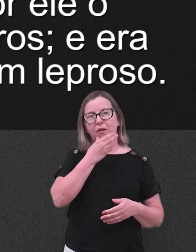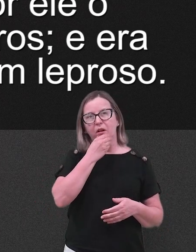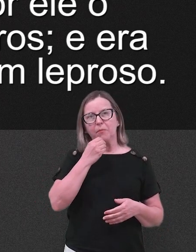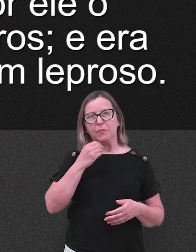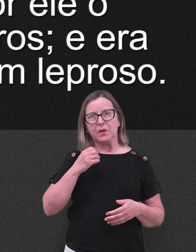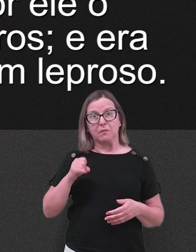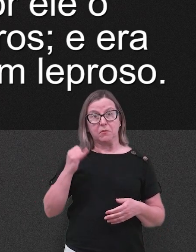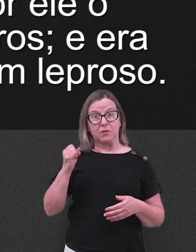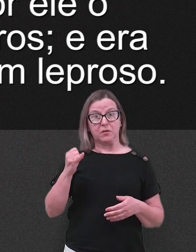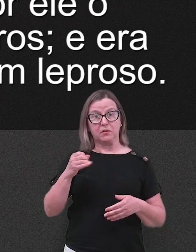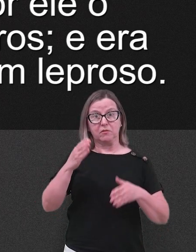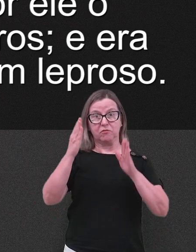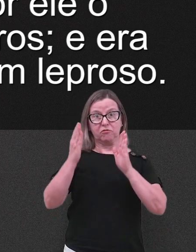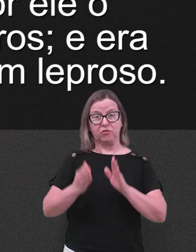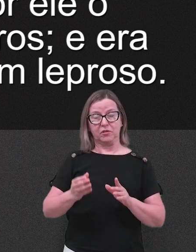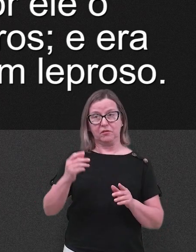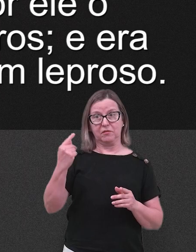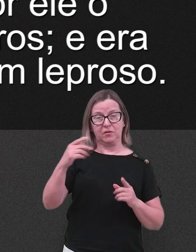e de muito